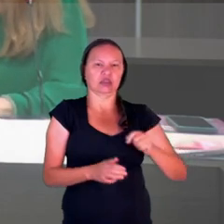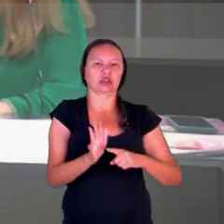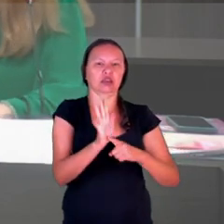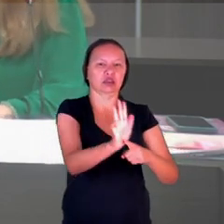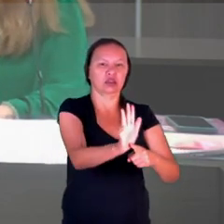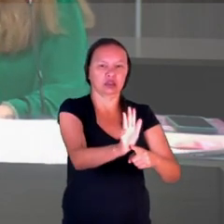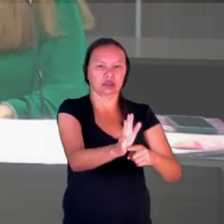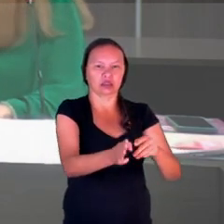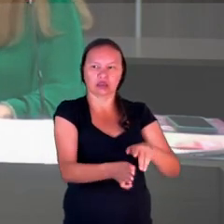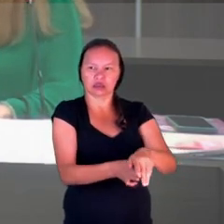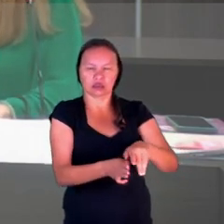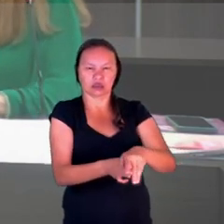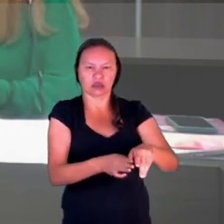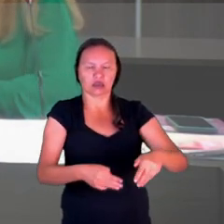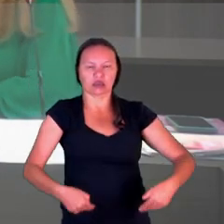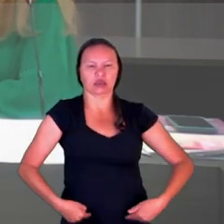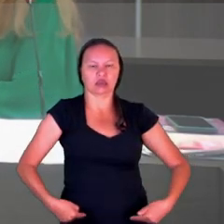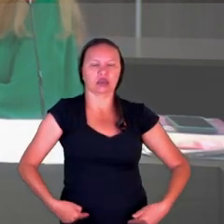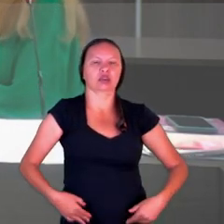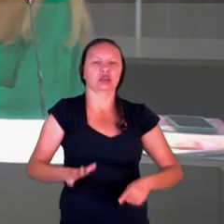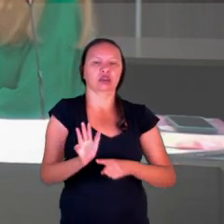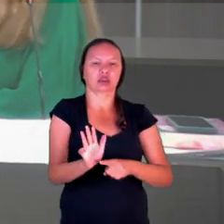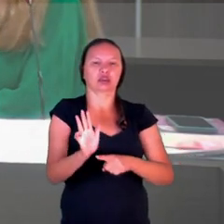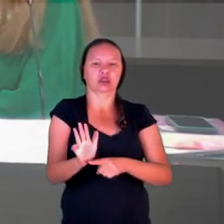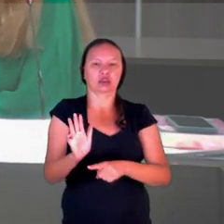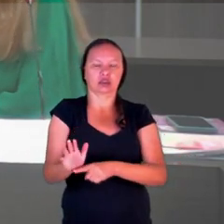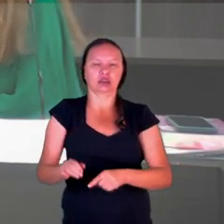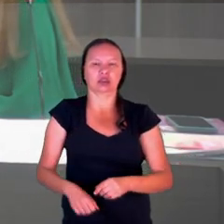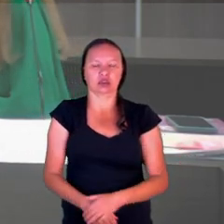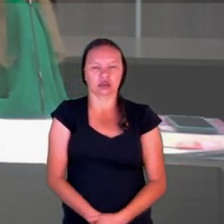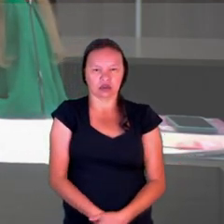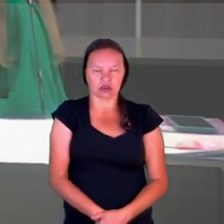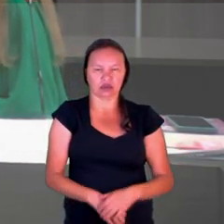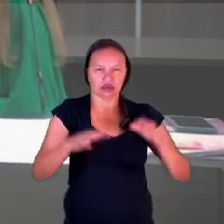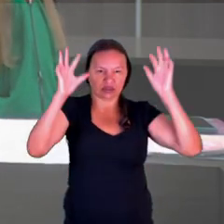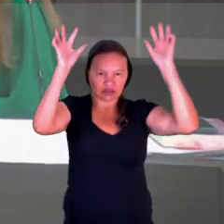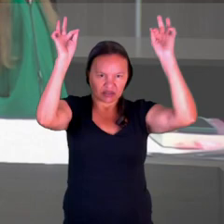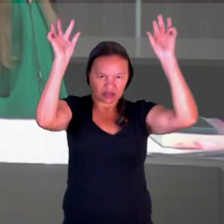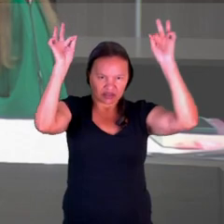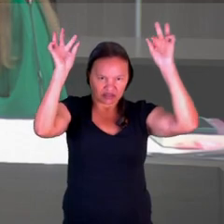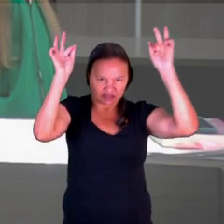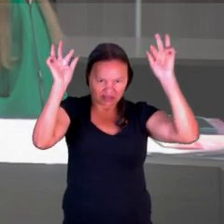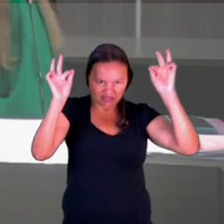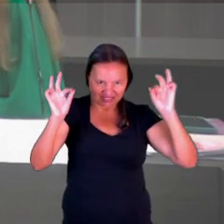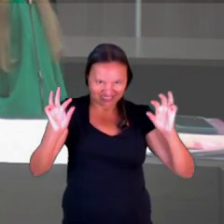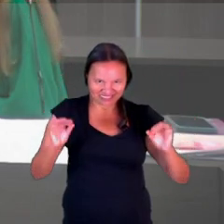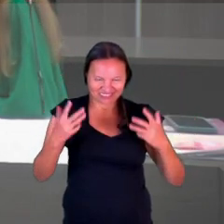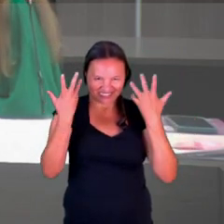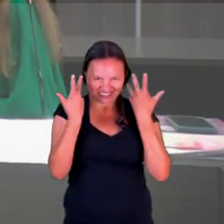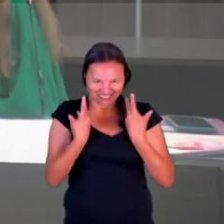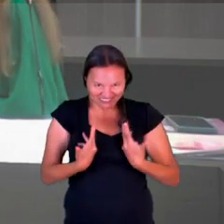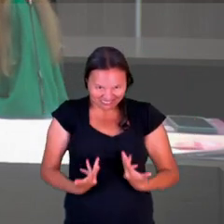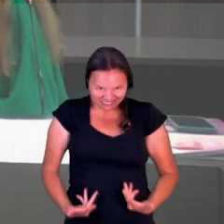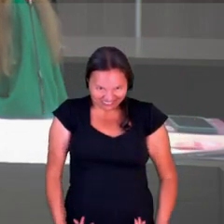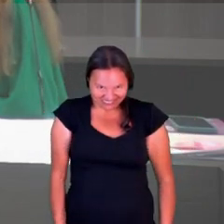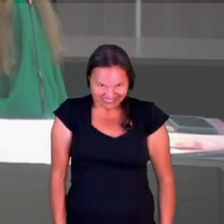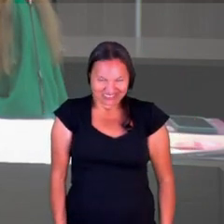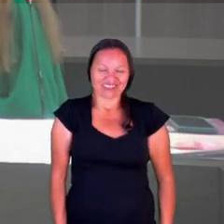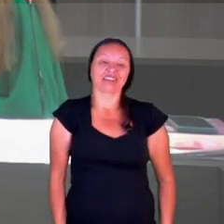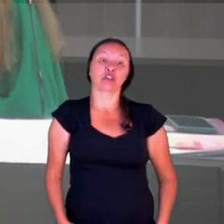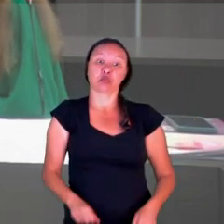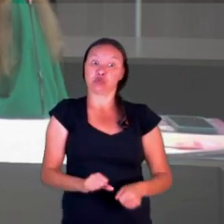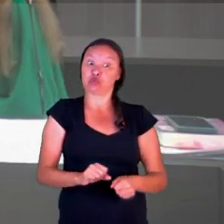segurança alimentar e nutricional concea E se a gente fica feliz e relaxado fico pensando aqui como é que vocês